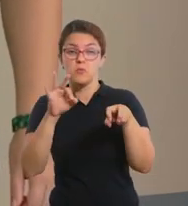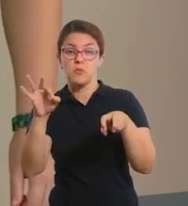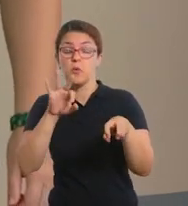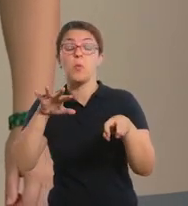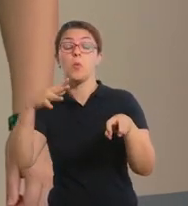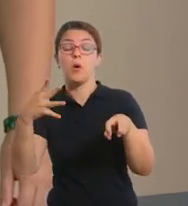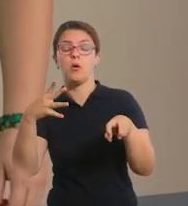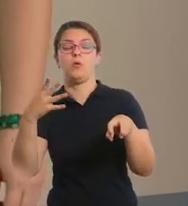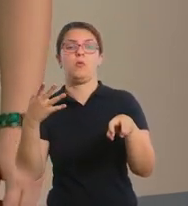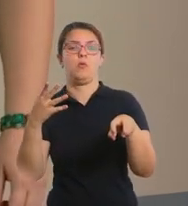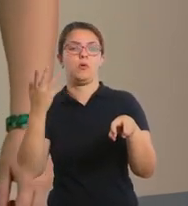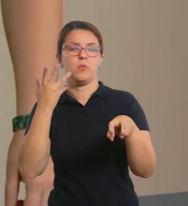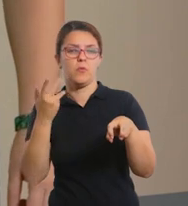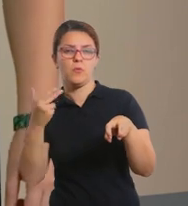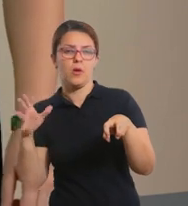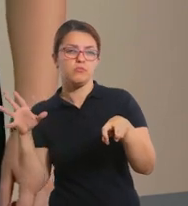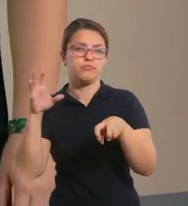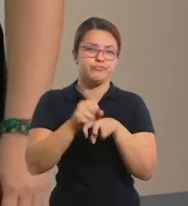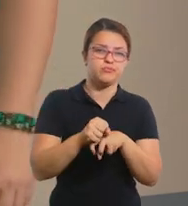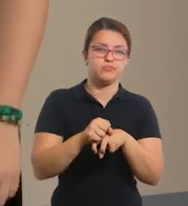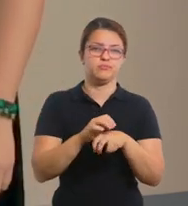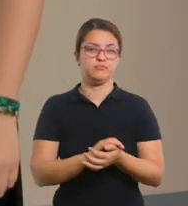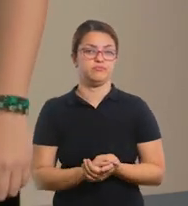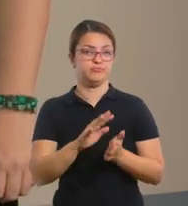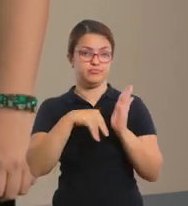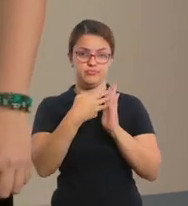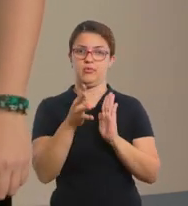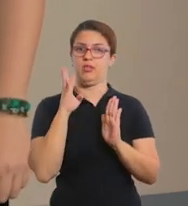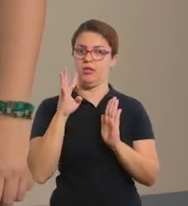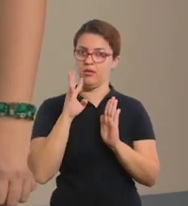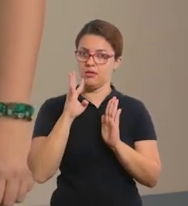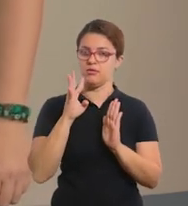e veja que legal como é uma ficha técnica